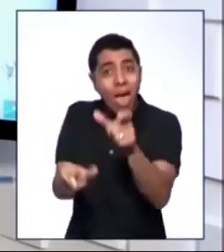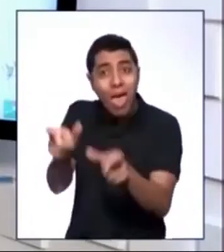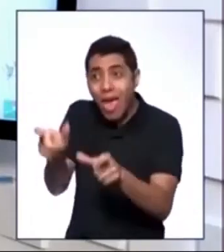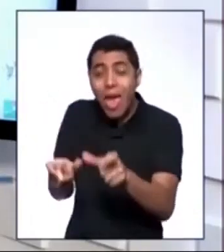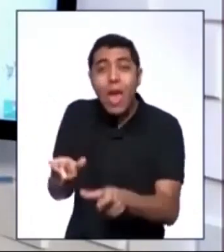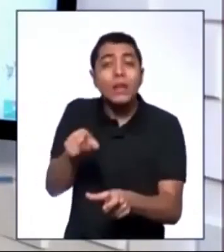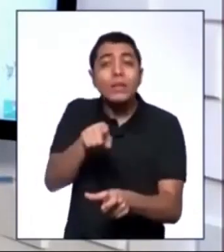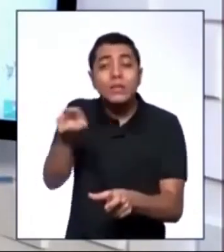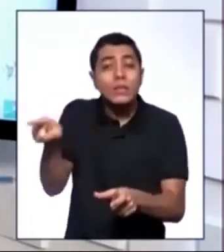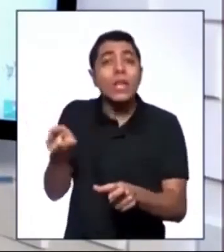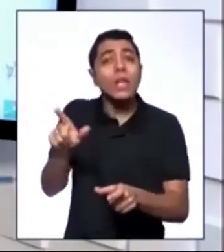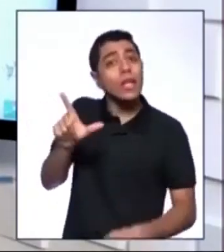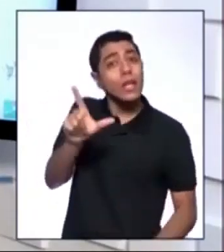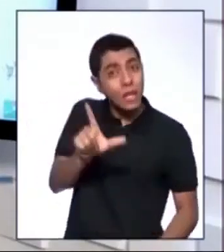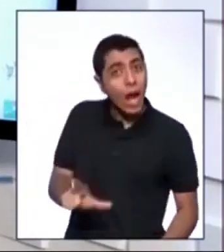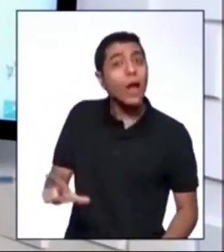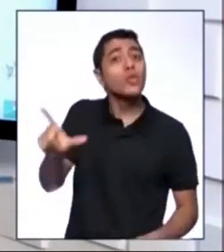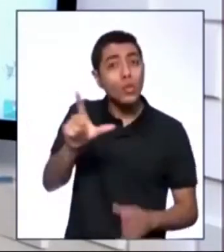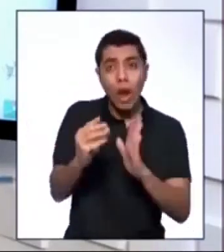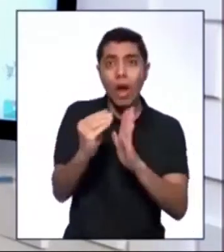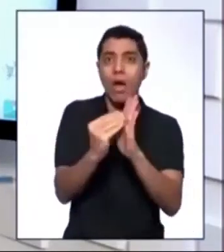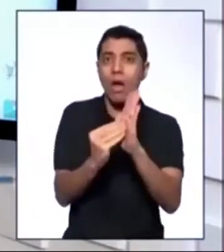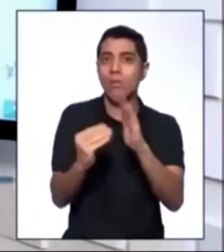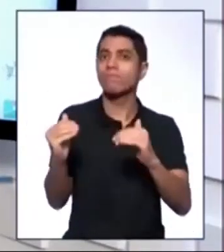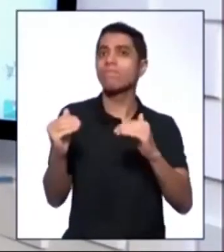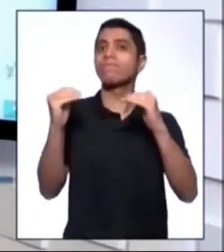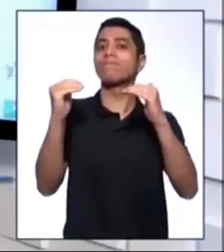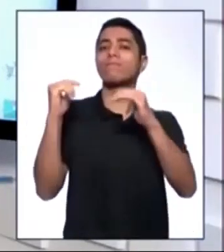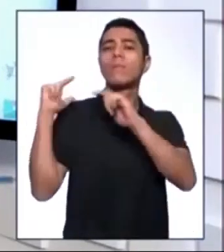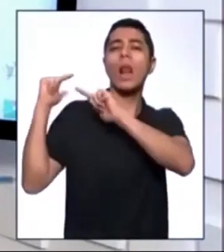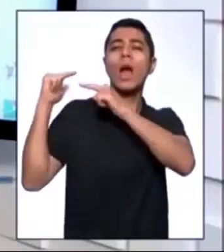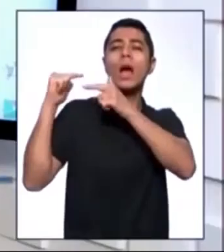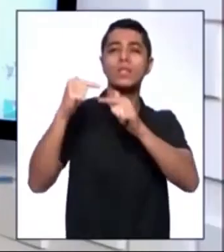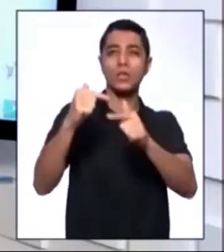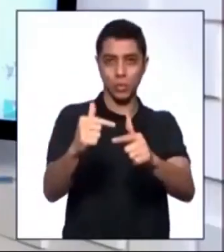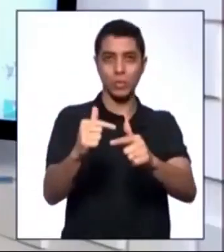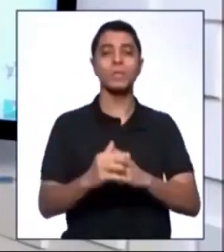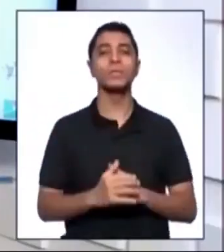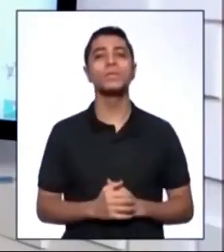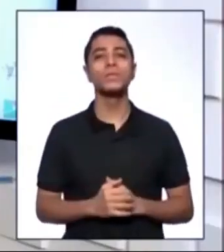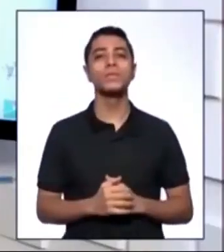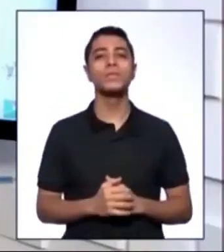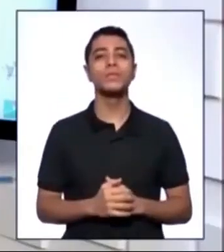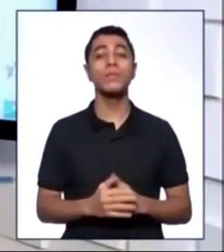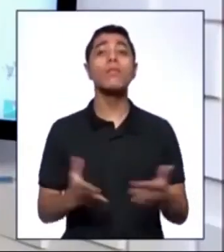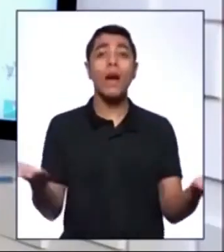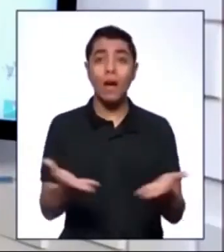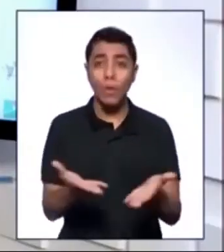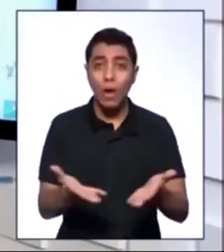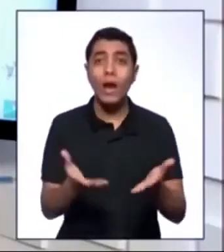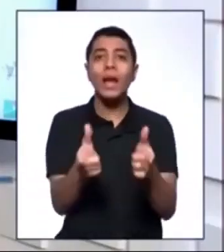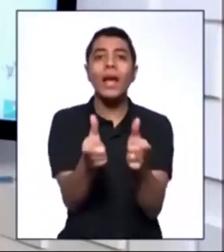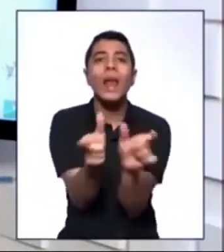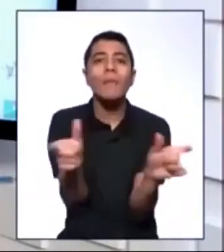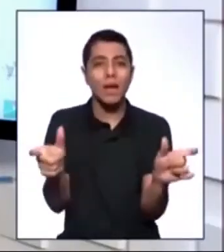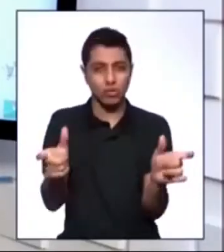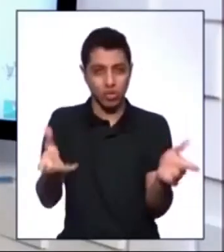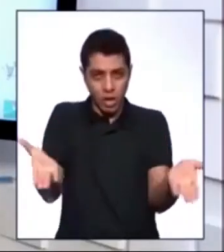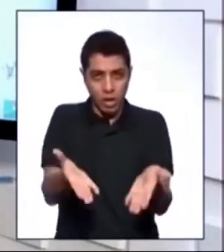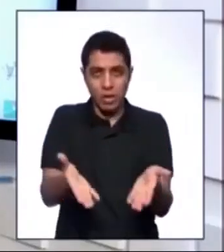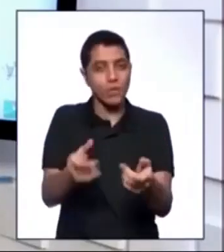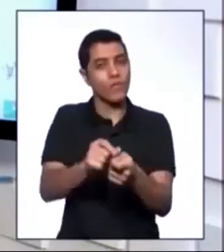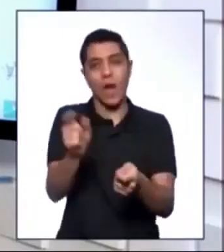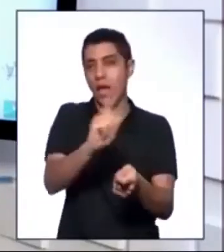considerados clássicos. As gramáticas mais modernas já não fazem mais isso. As gramáticas mais modernas, elas até